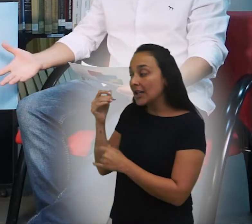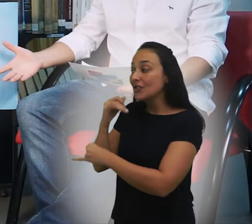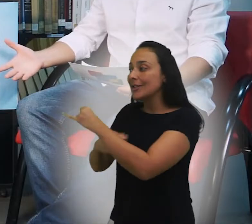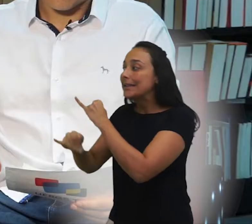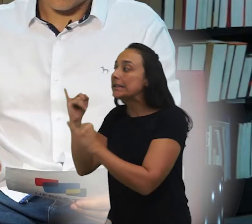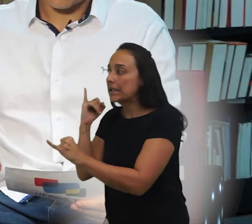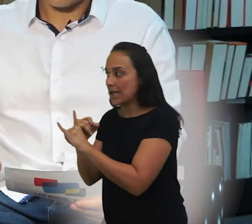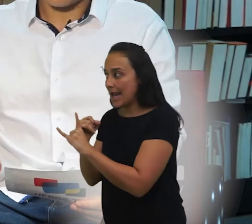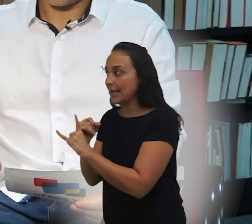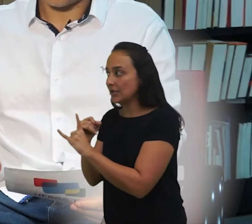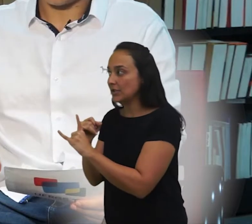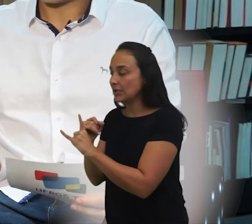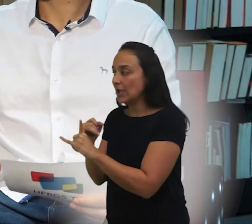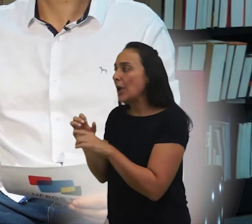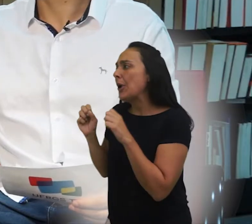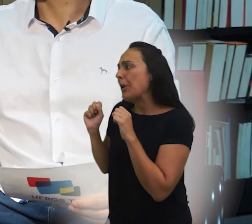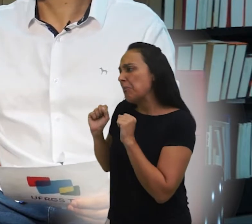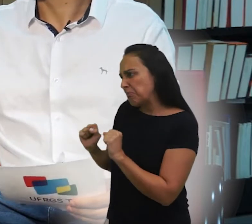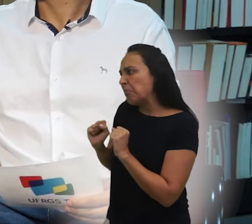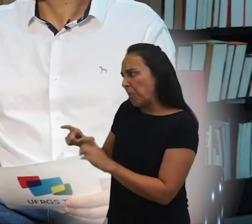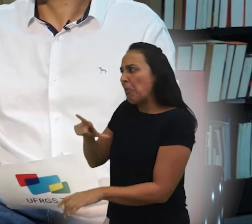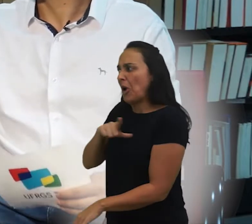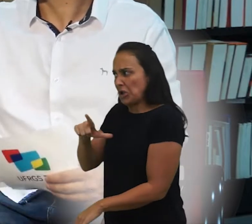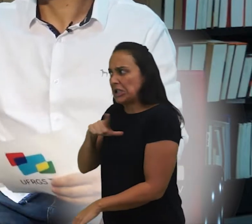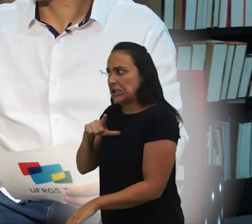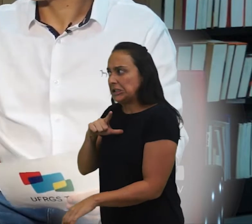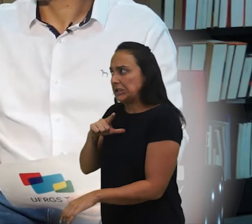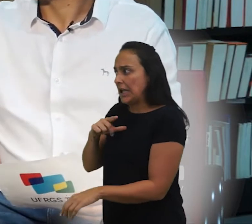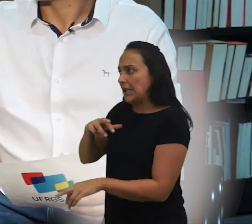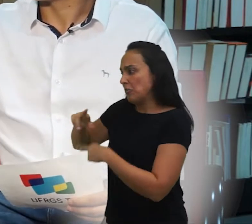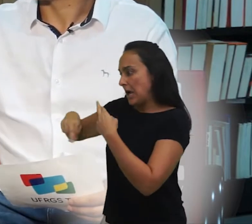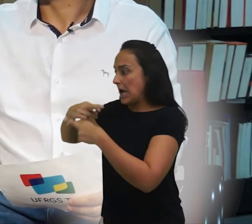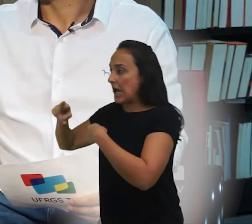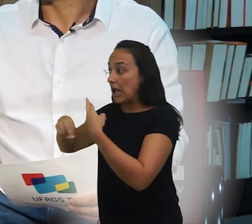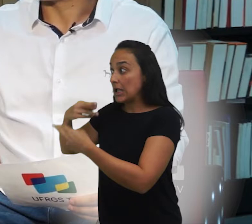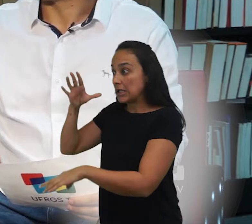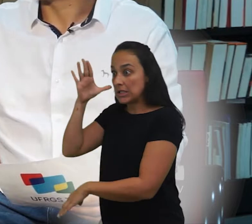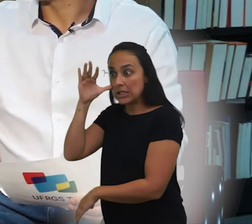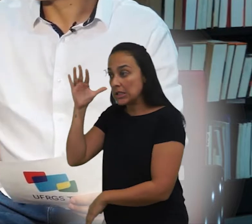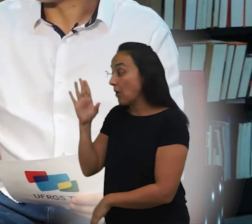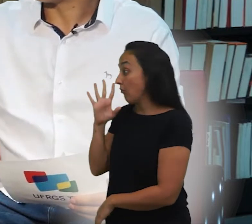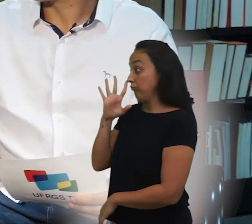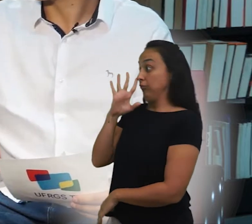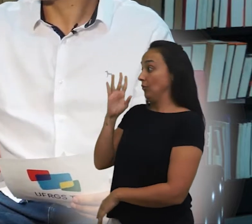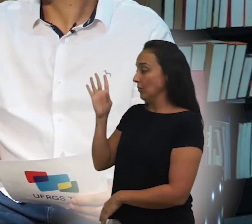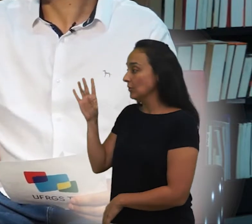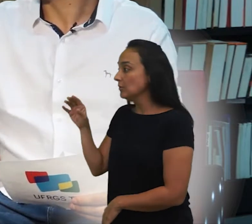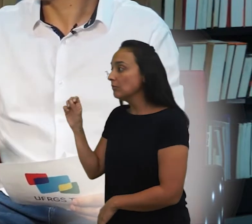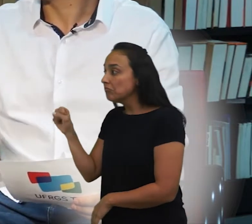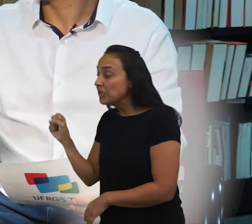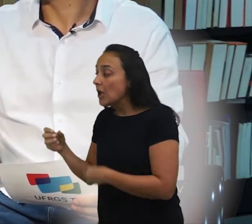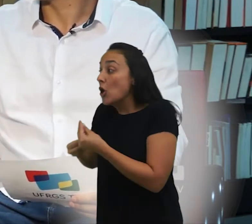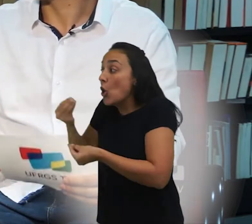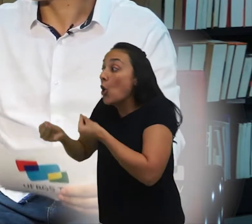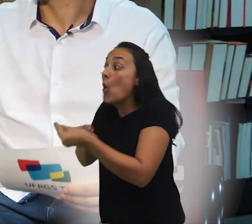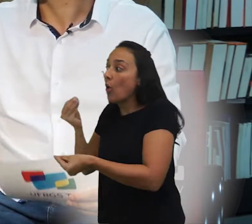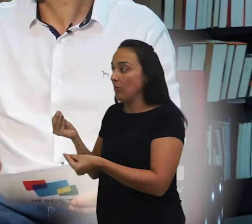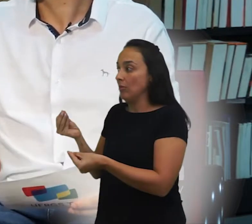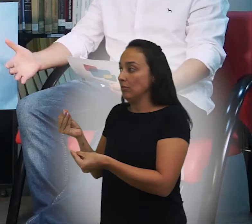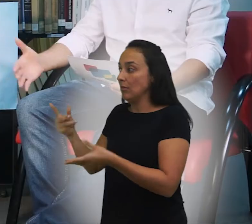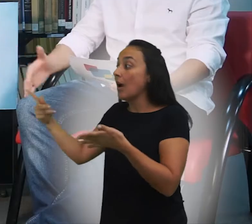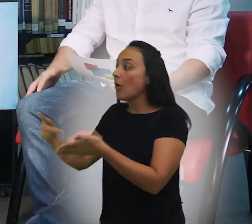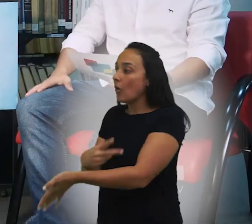com o espectador? Como se dá o papel da arte visual na aproximação entre o online, a tela e o